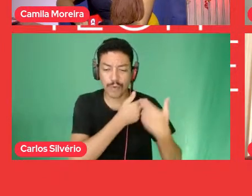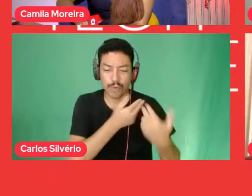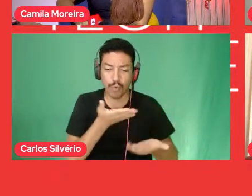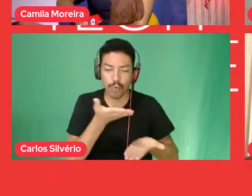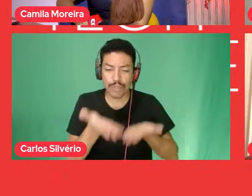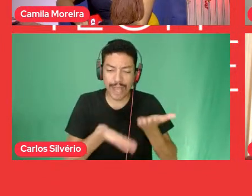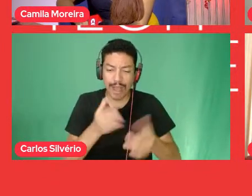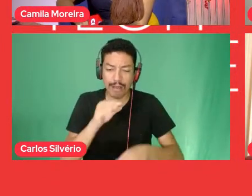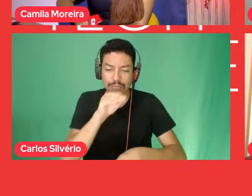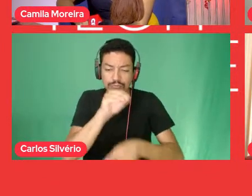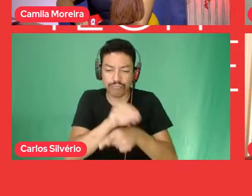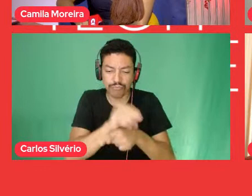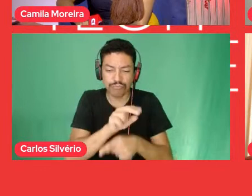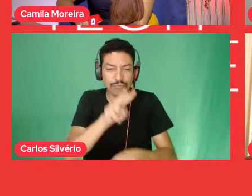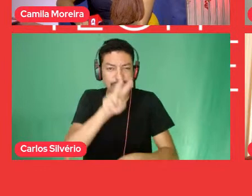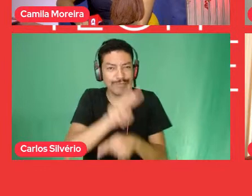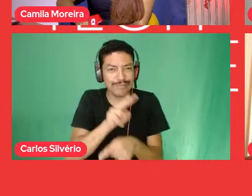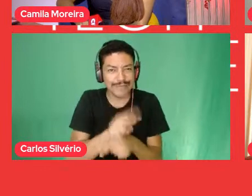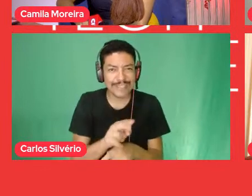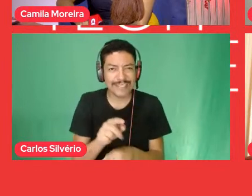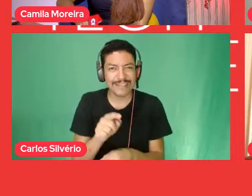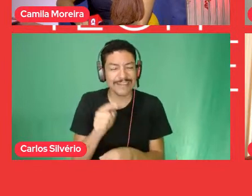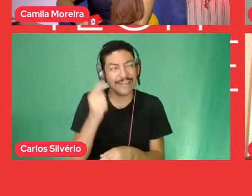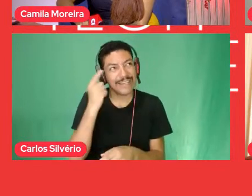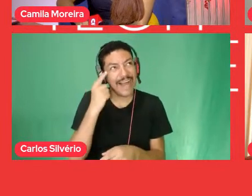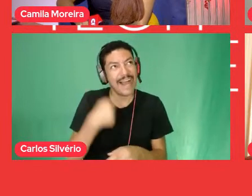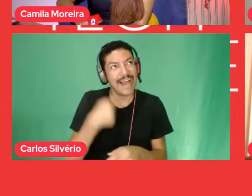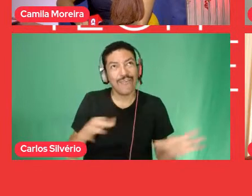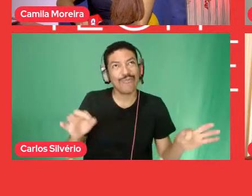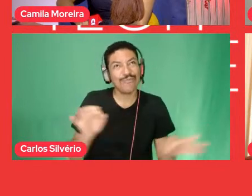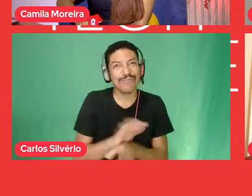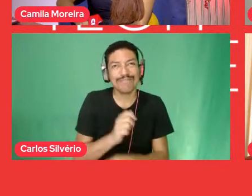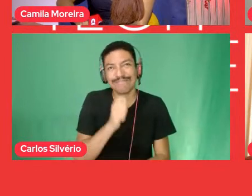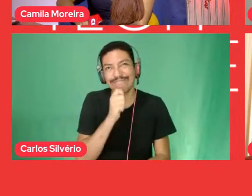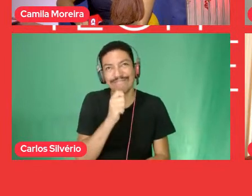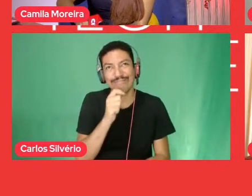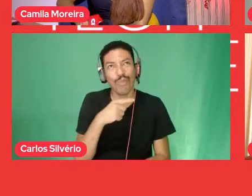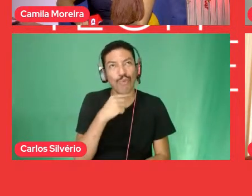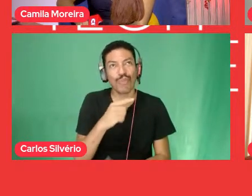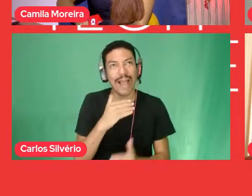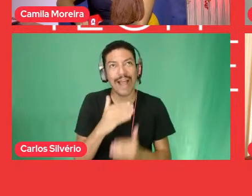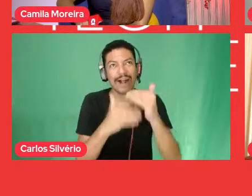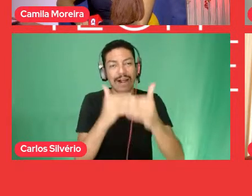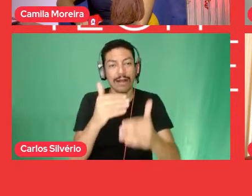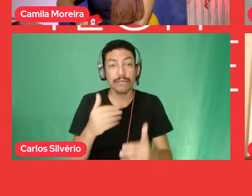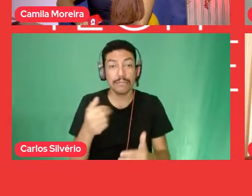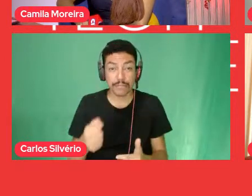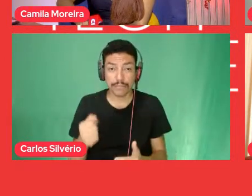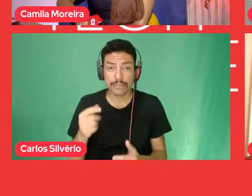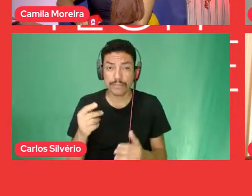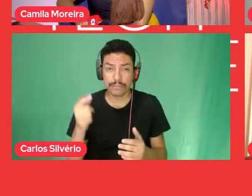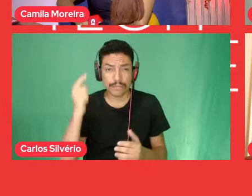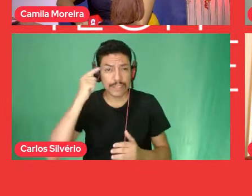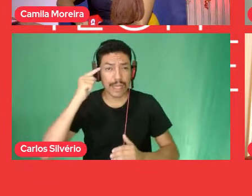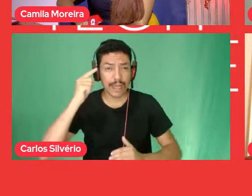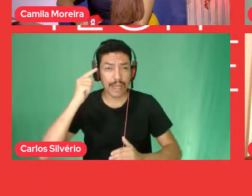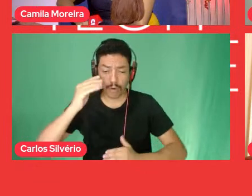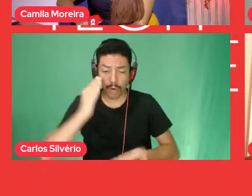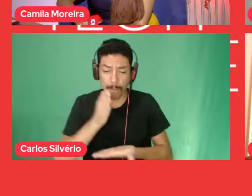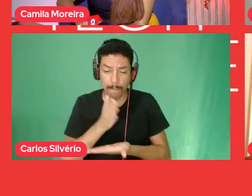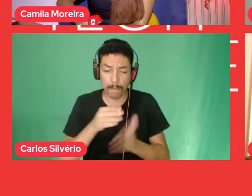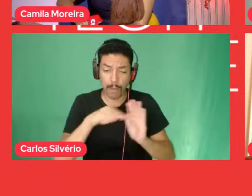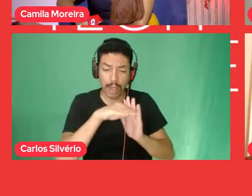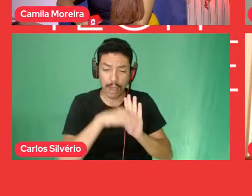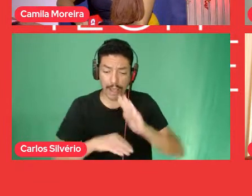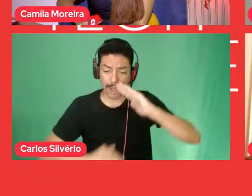pronta para as oportunidades. Então, a gente precisa colocar ações intencionais, entendendo essa realidade,